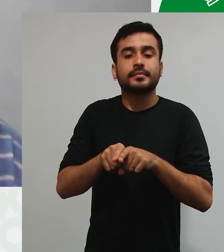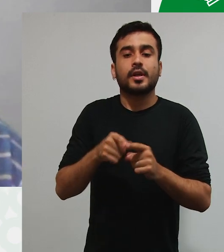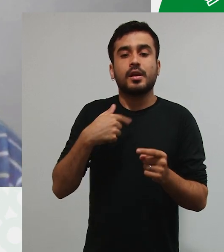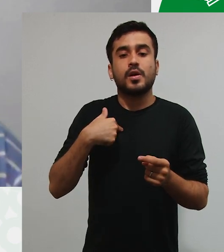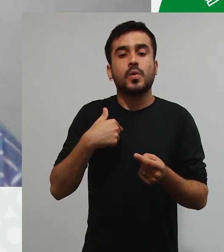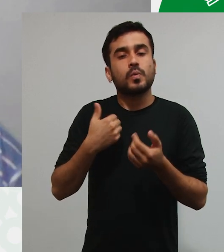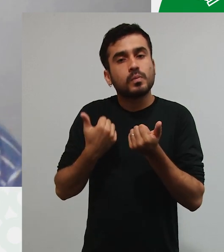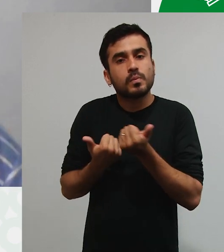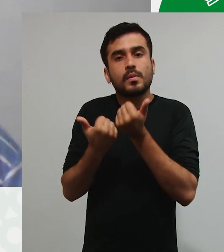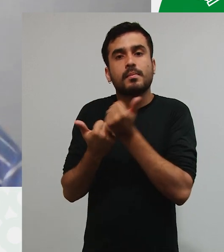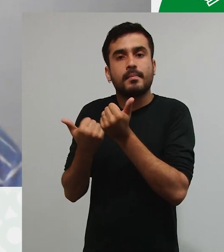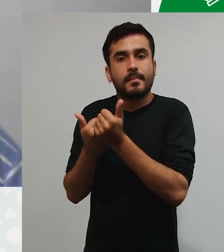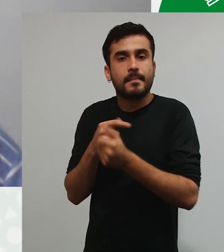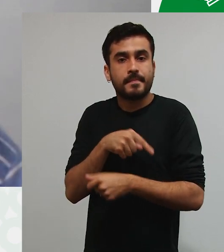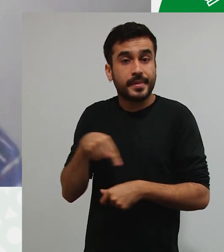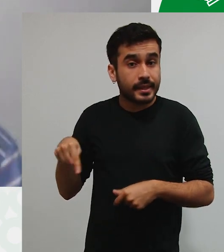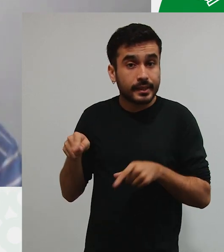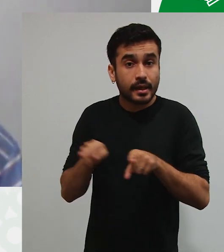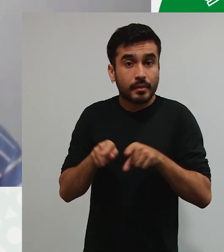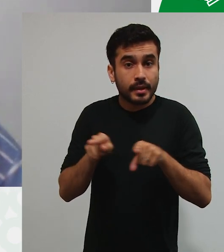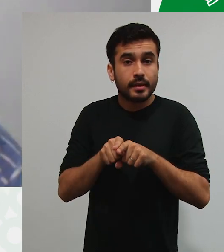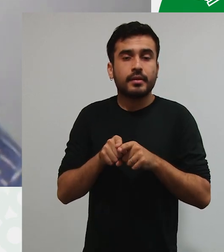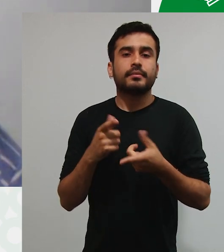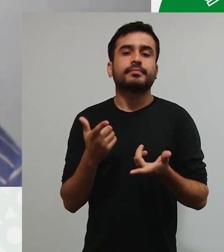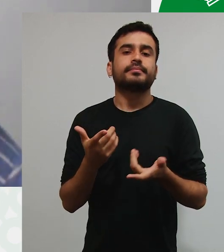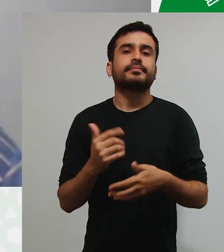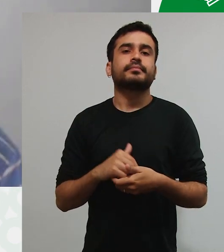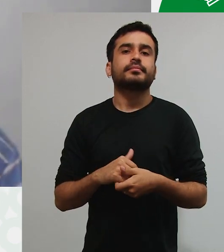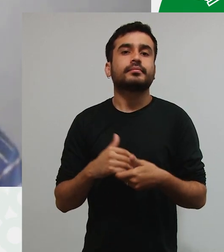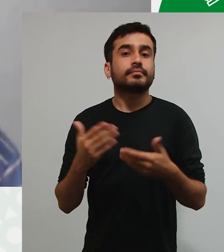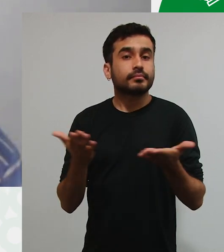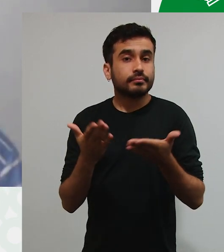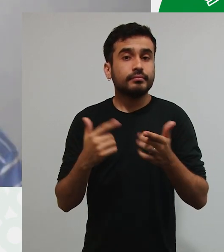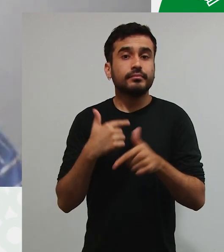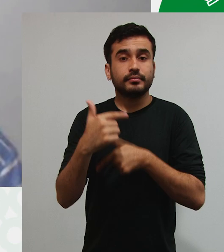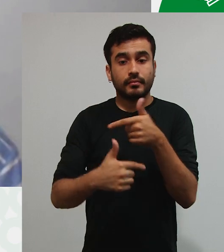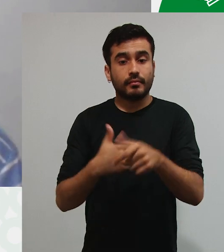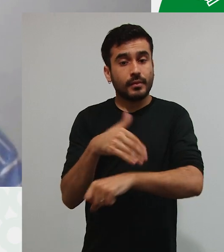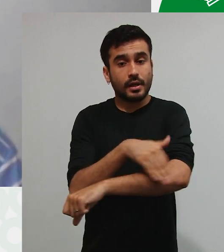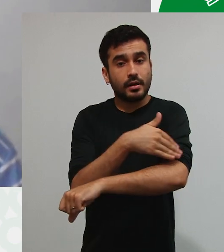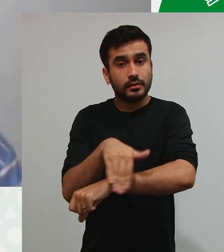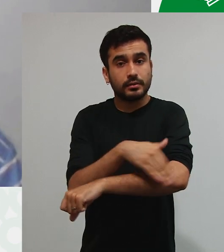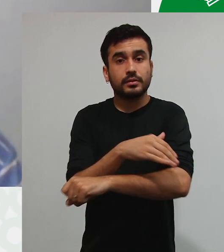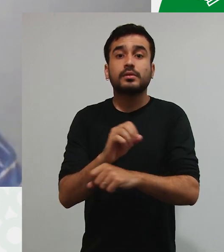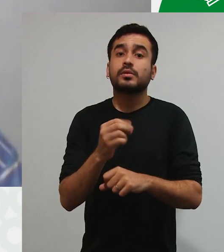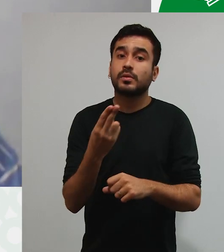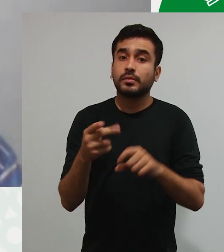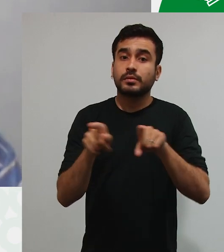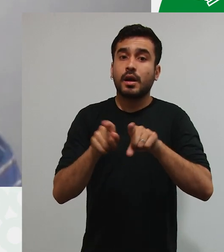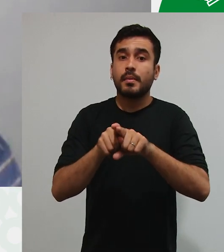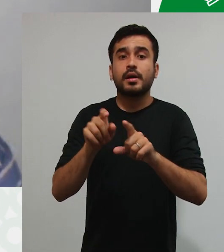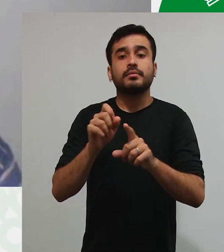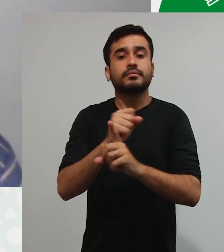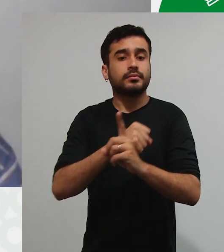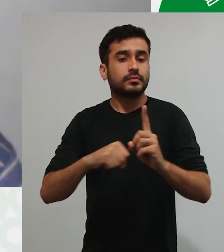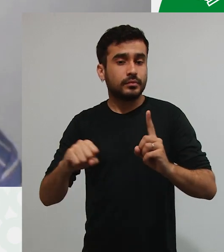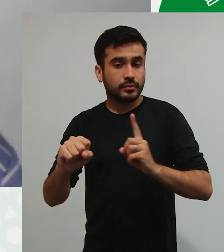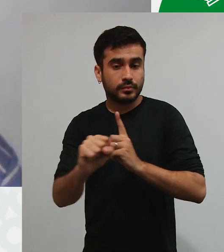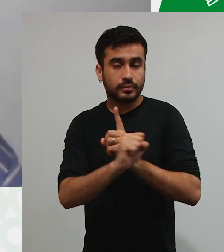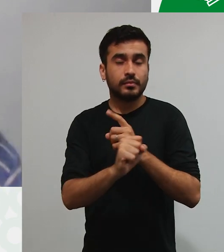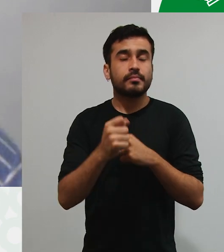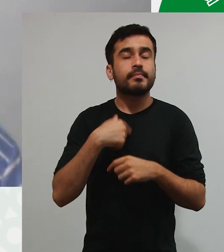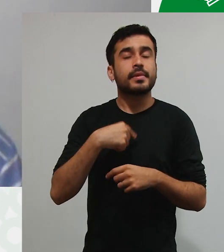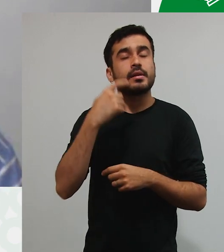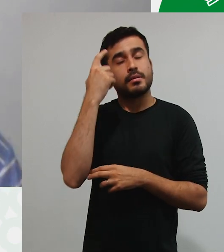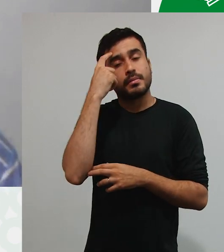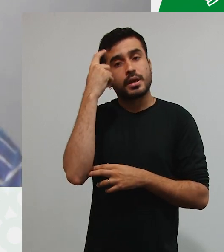passo a coordenar a unidade. E isso significava trabalhar com a formação de novos educadores. Isso foi importantíssimo